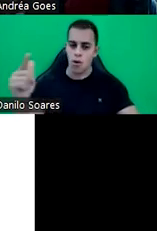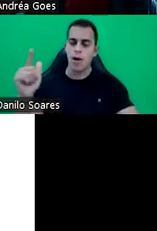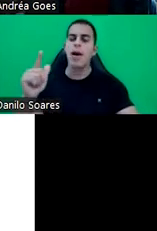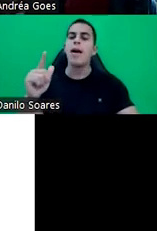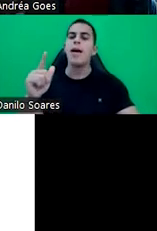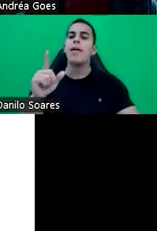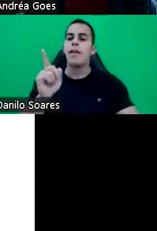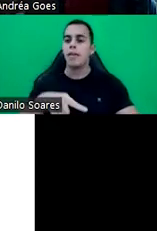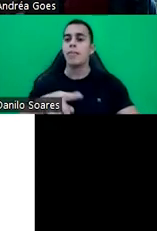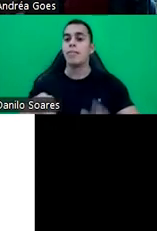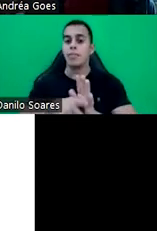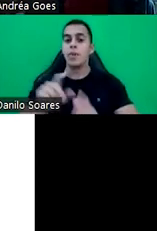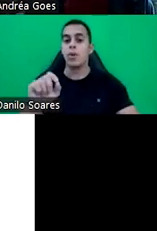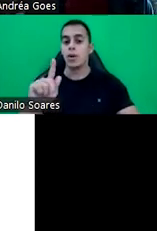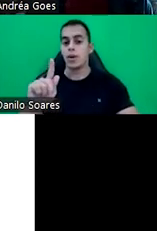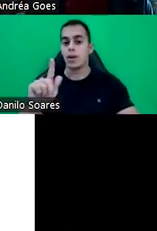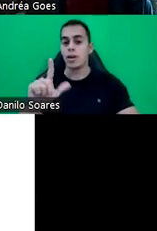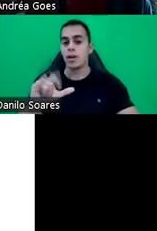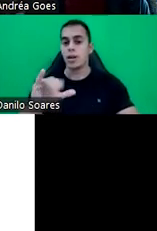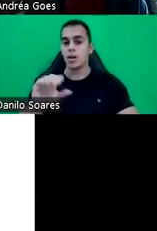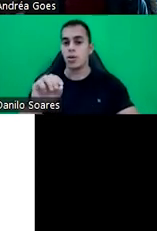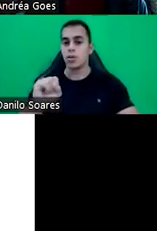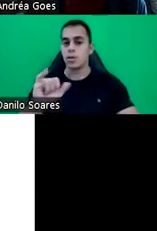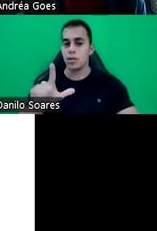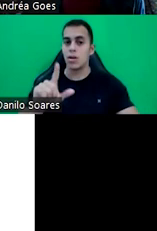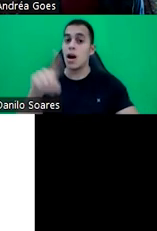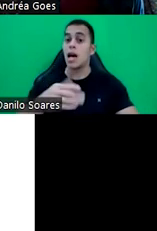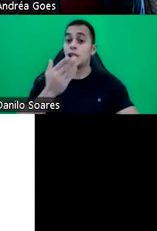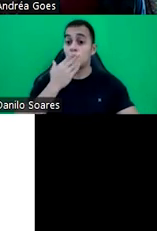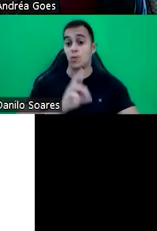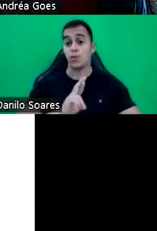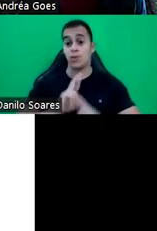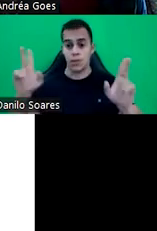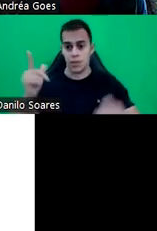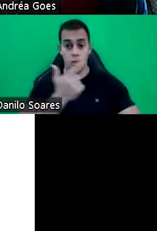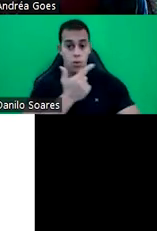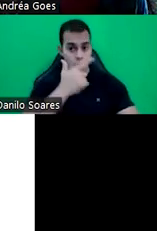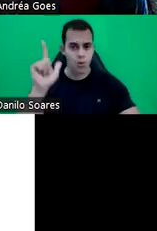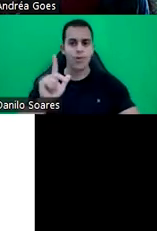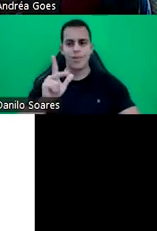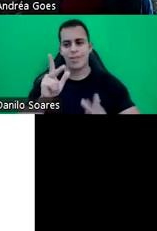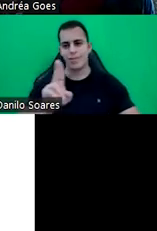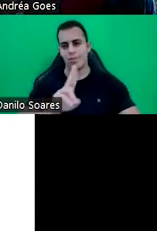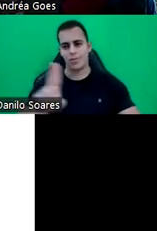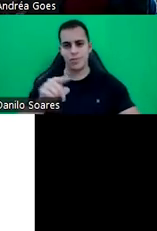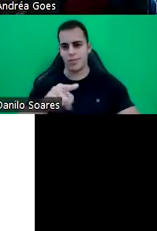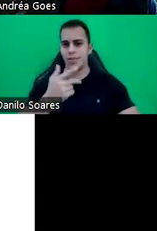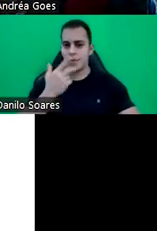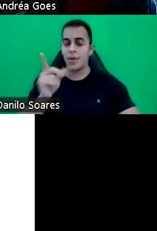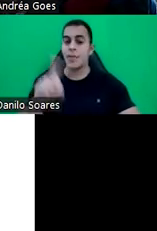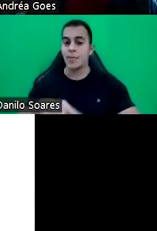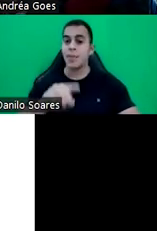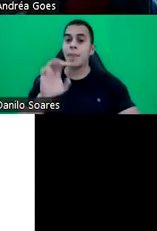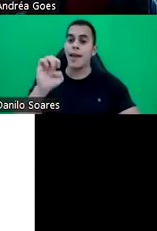um glicosiltransferase. Então, são outro tipo de enzima, como o nome diz, é uma enzima que vai